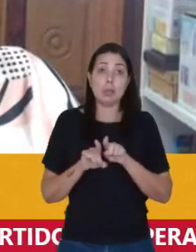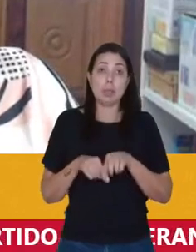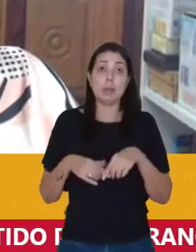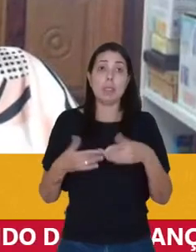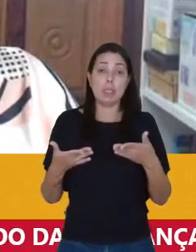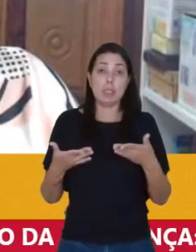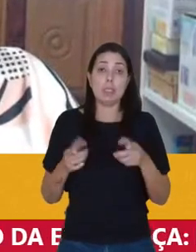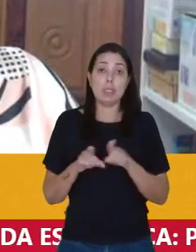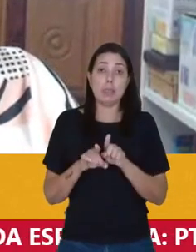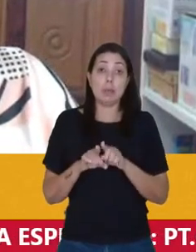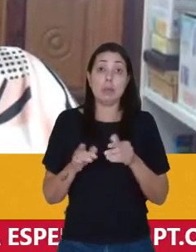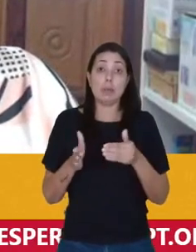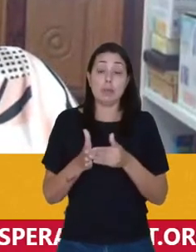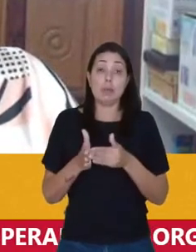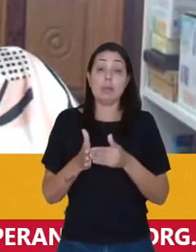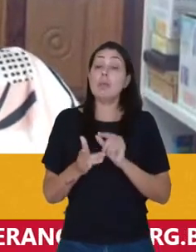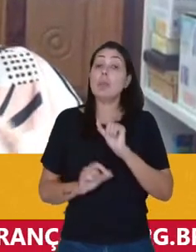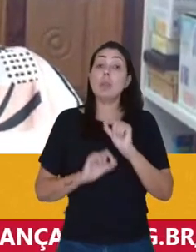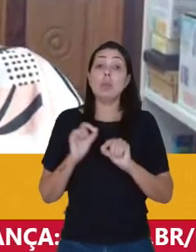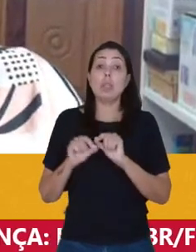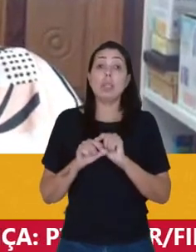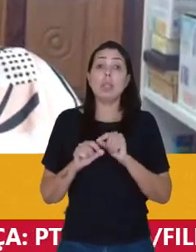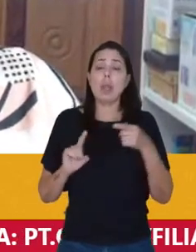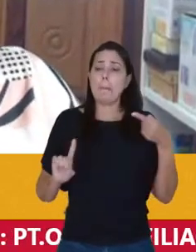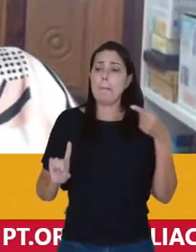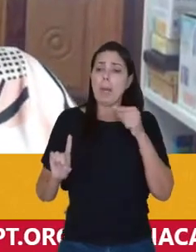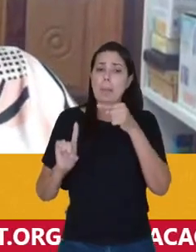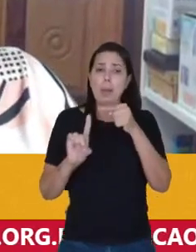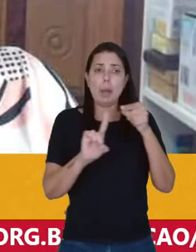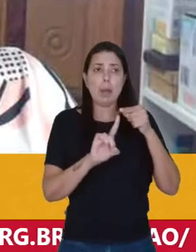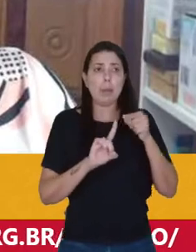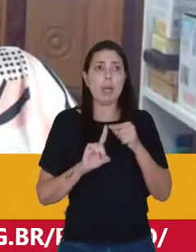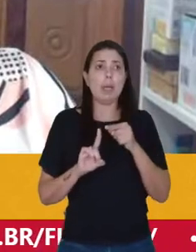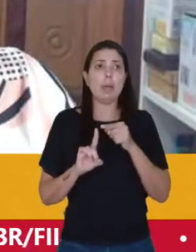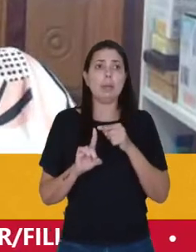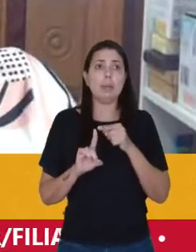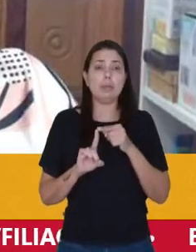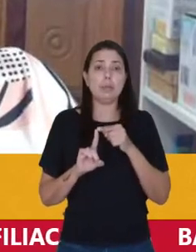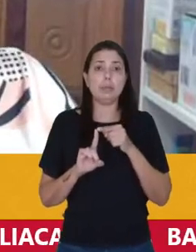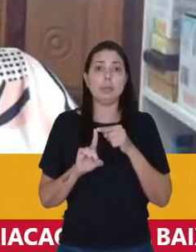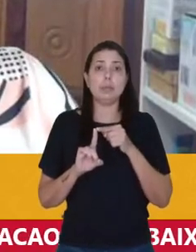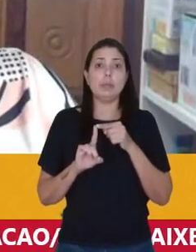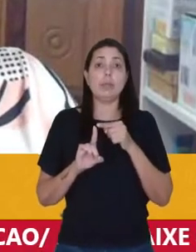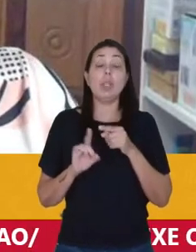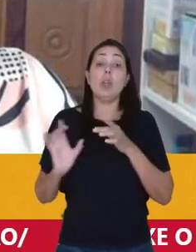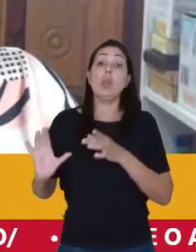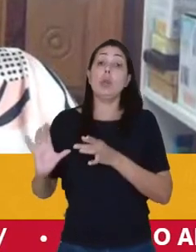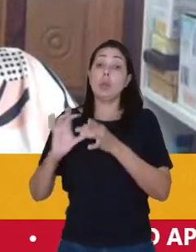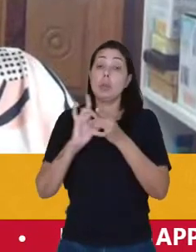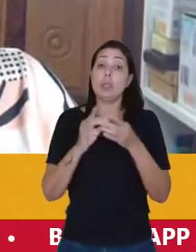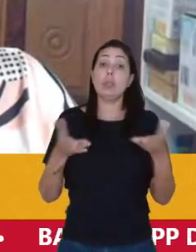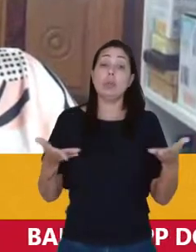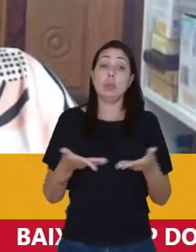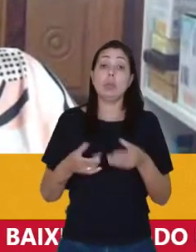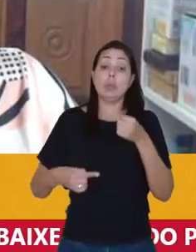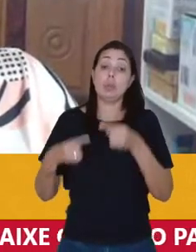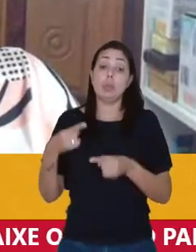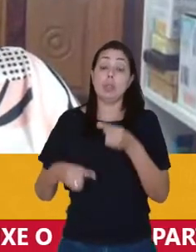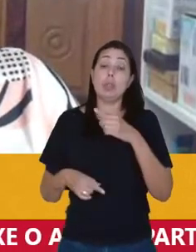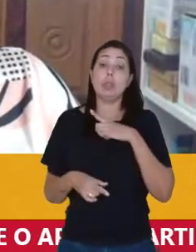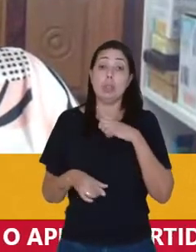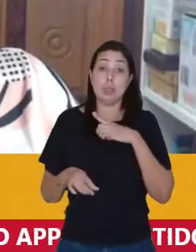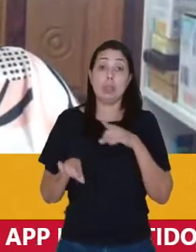e inclusive está tendo muitos ataques, né, do contexto hoje político que nós temos